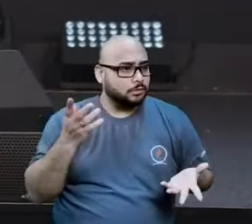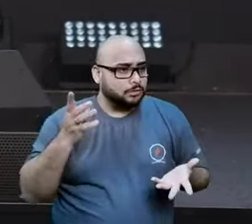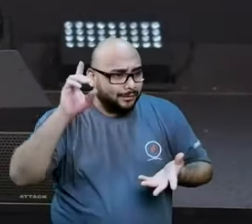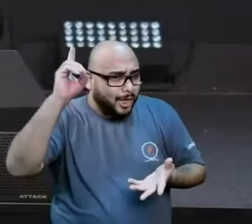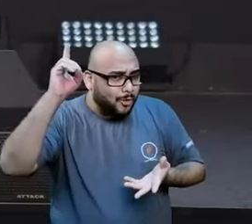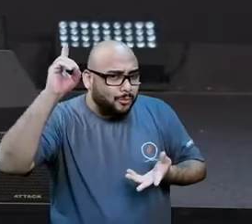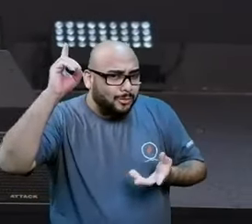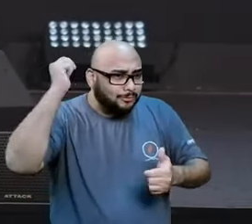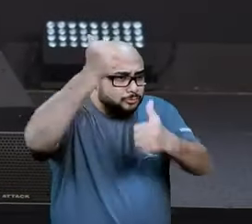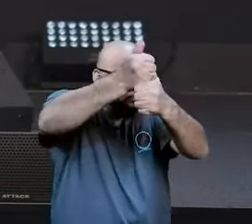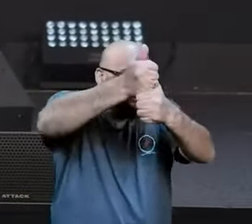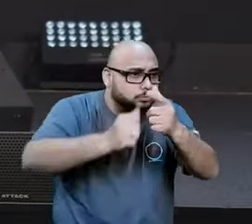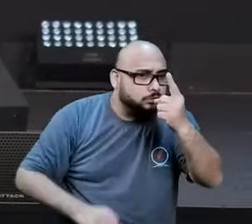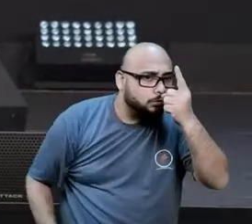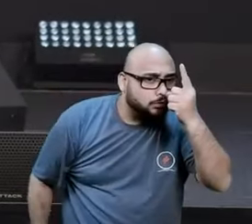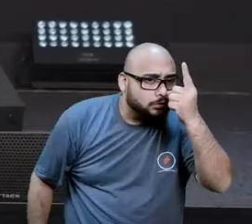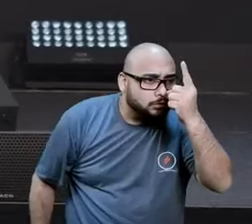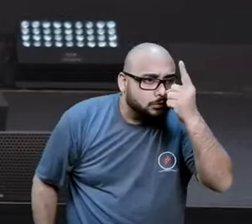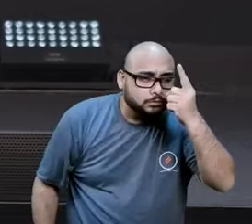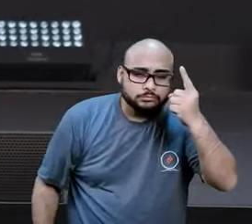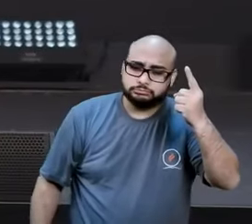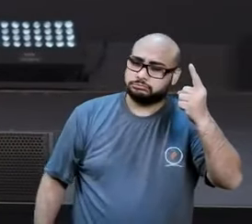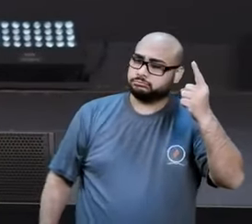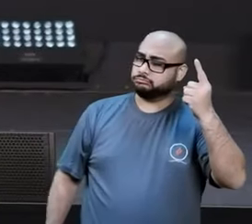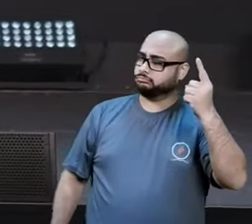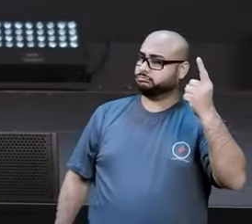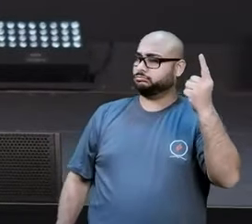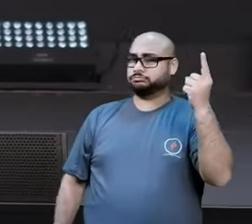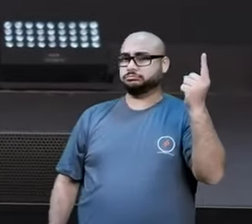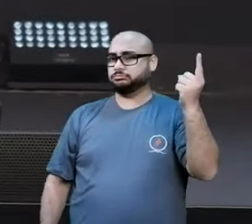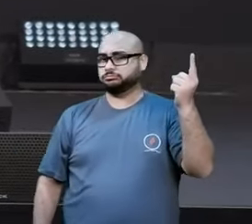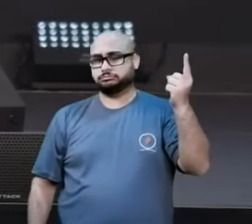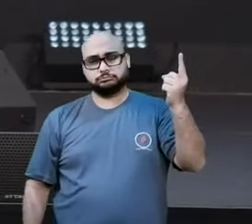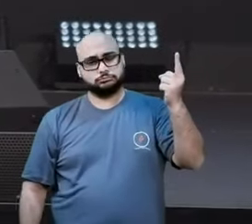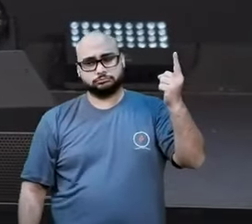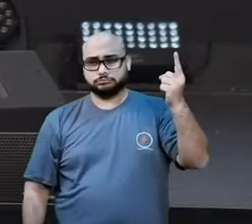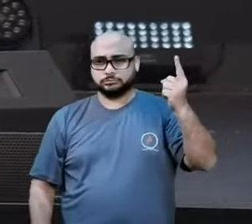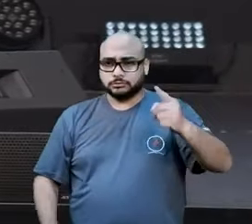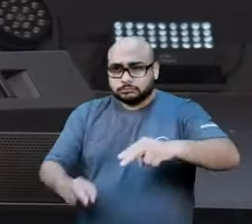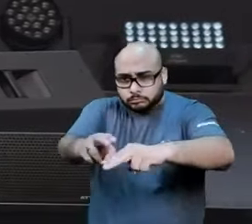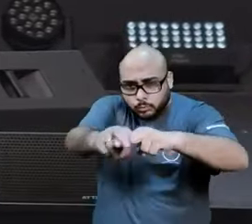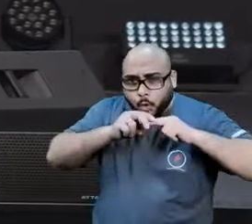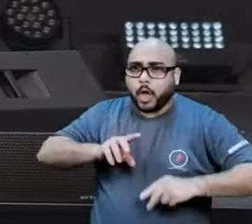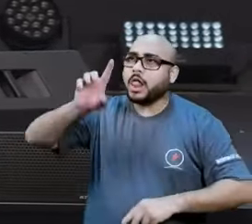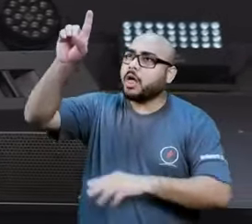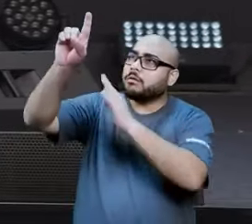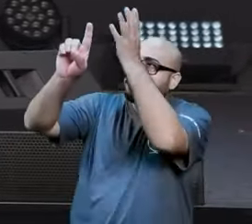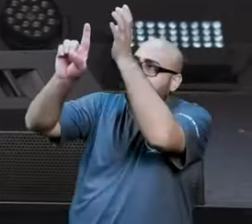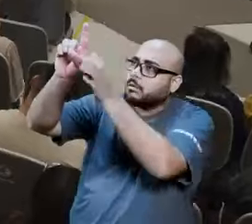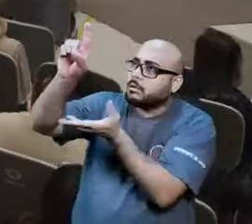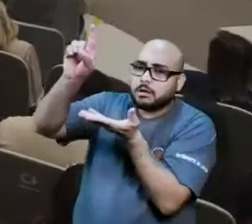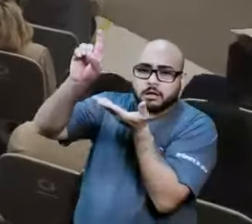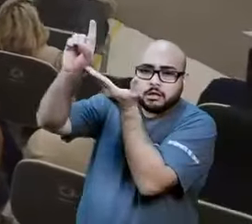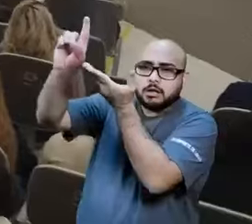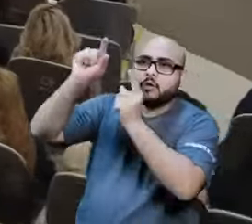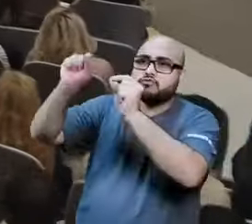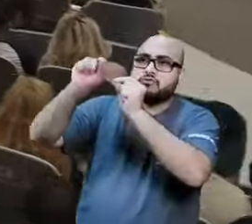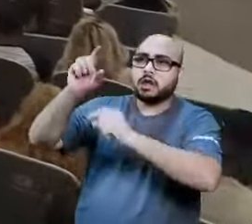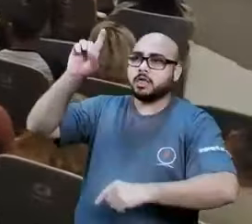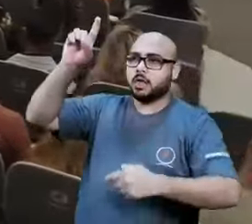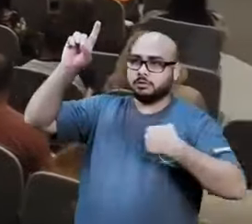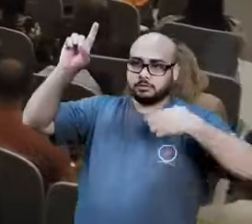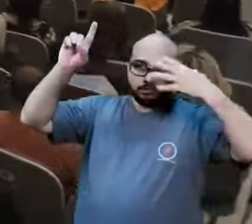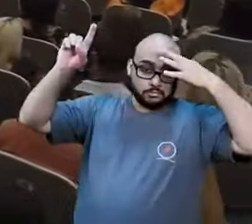eu eu não entendo muita coisa de Deus por isso que ele é Deus ele tá acima do que eu